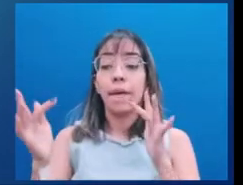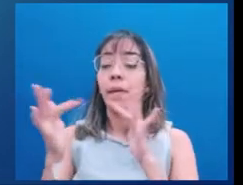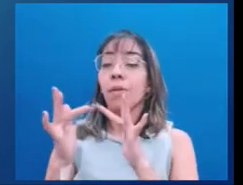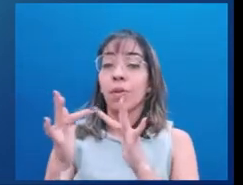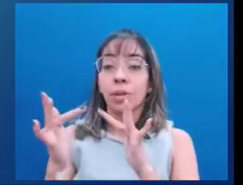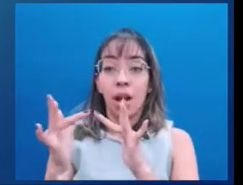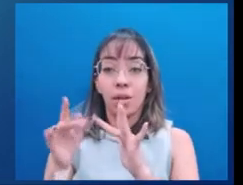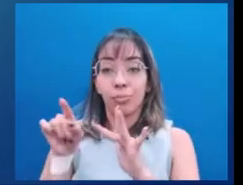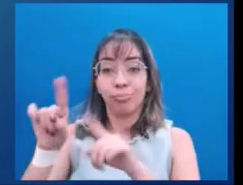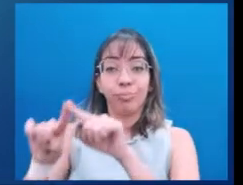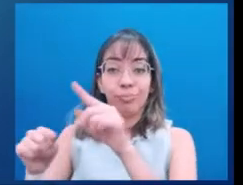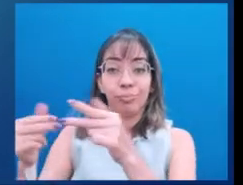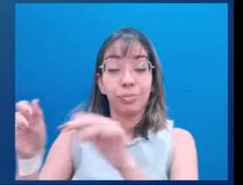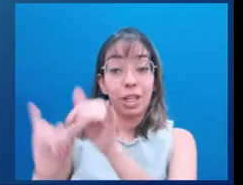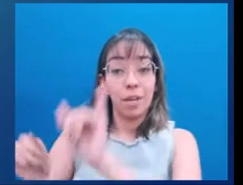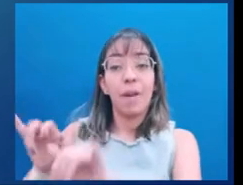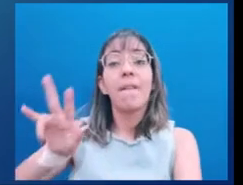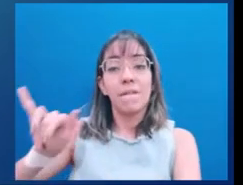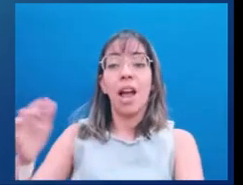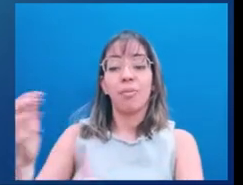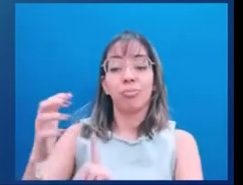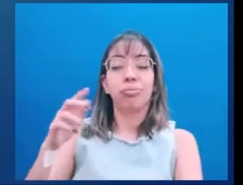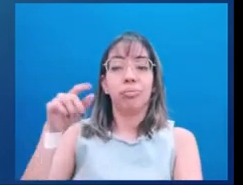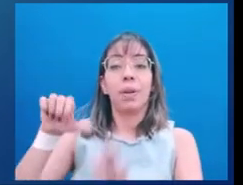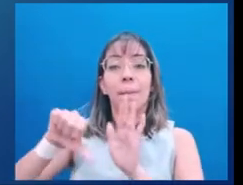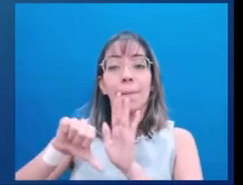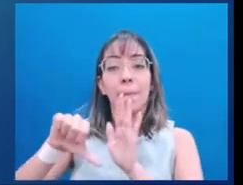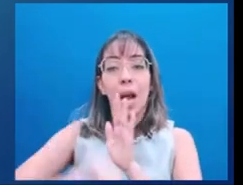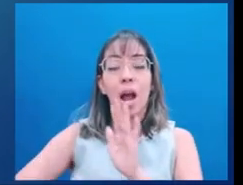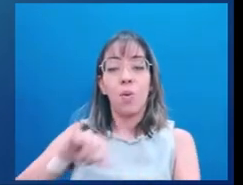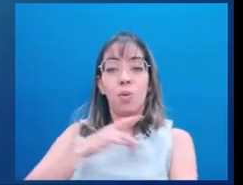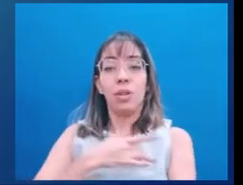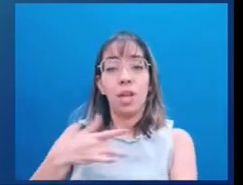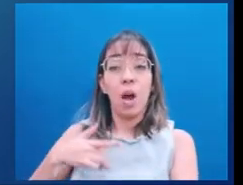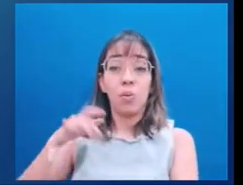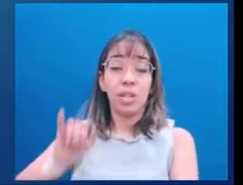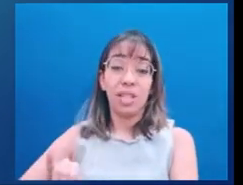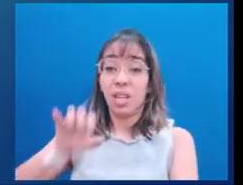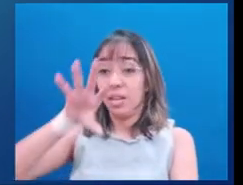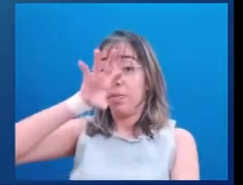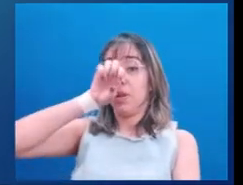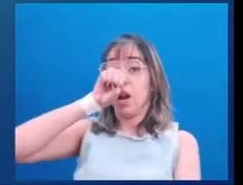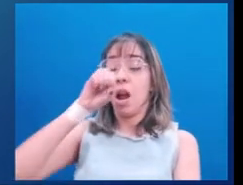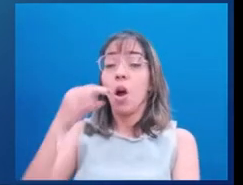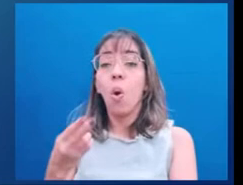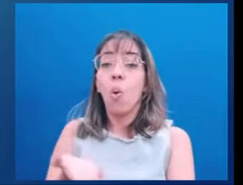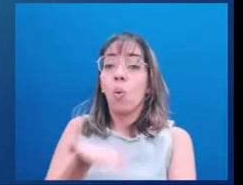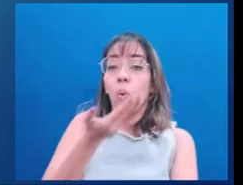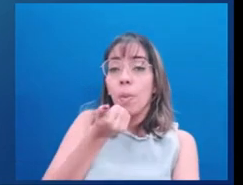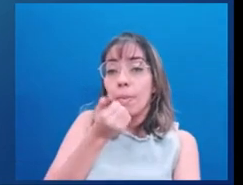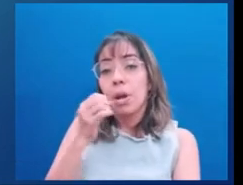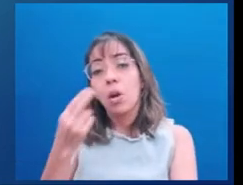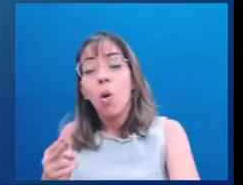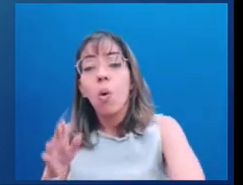seja o tipo de contato com tais substâncias, elas serão nocivas para a saúde, né? Através de inalação, ingestão, contato